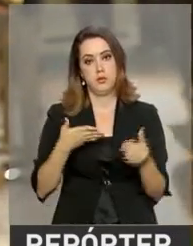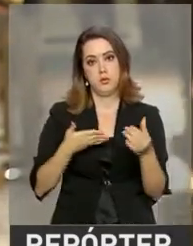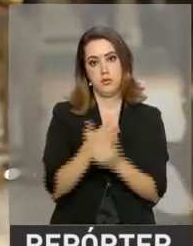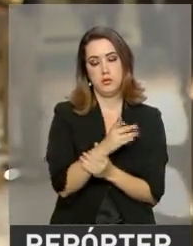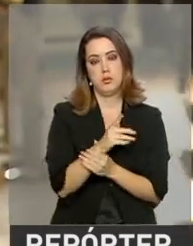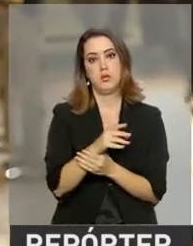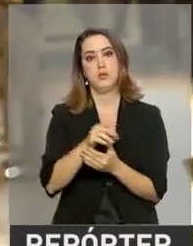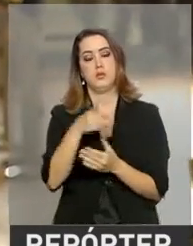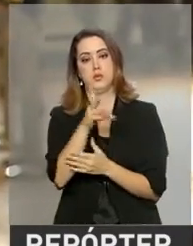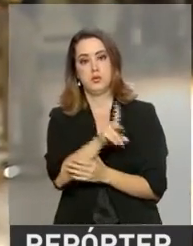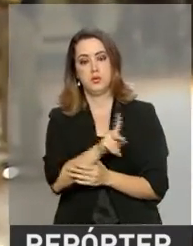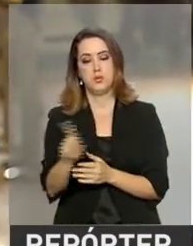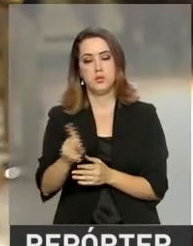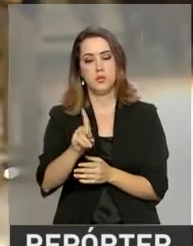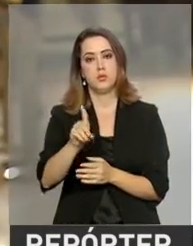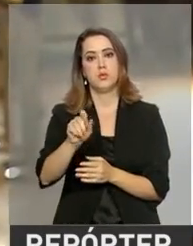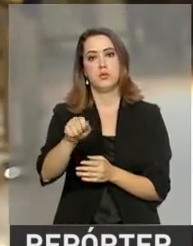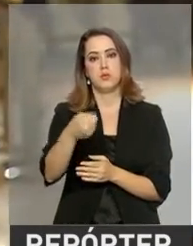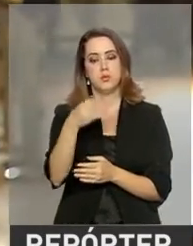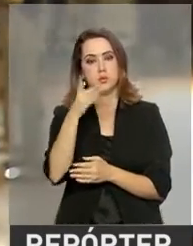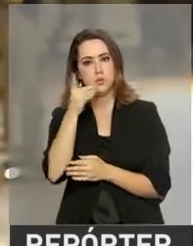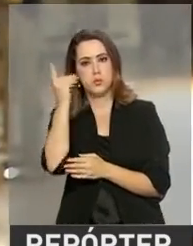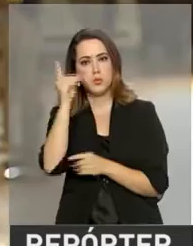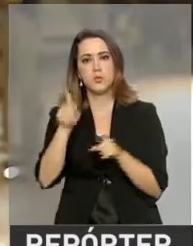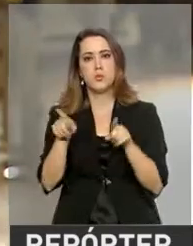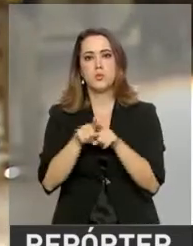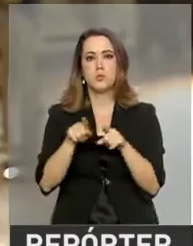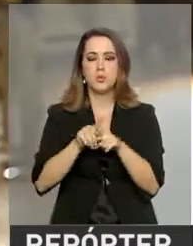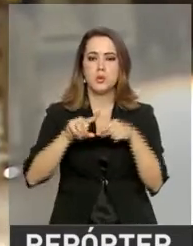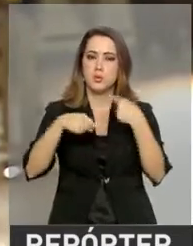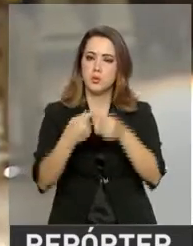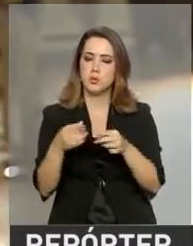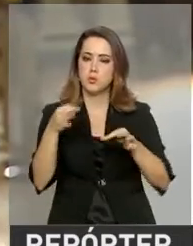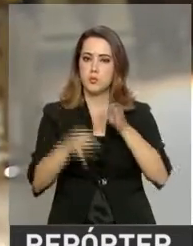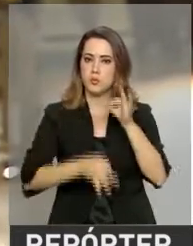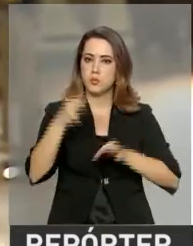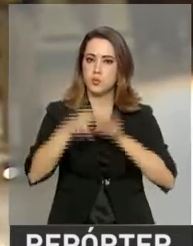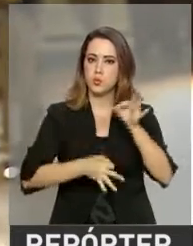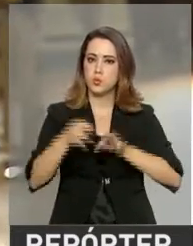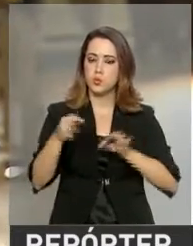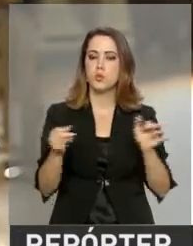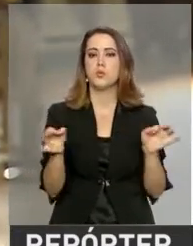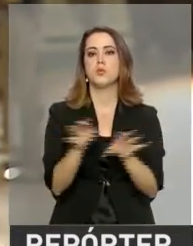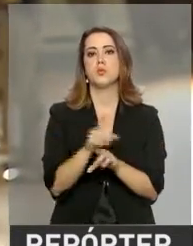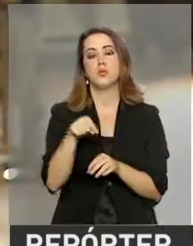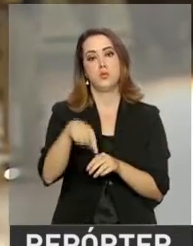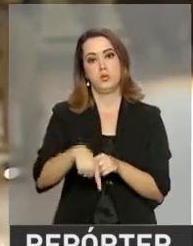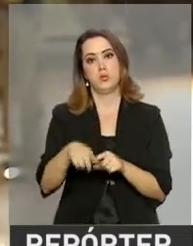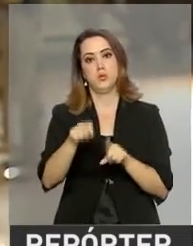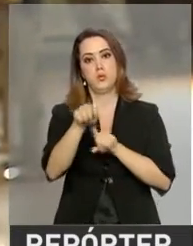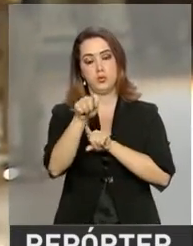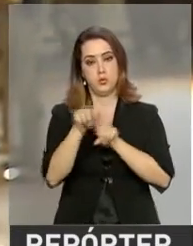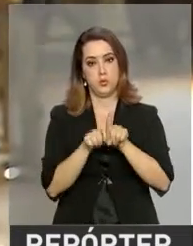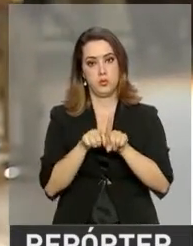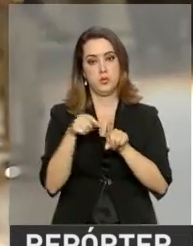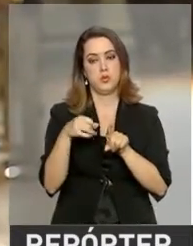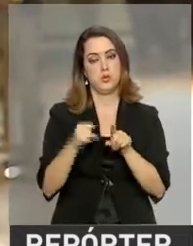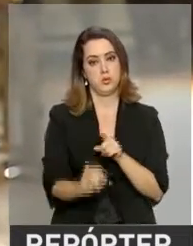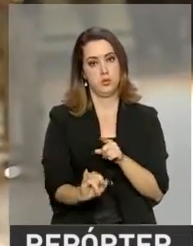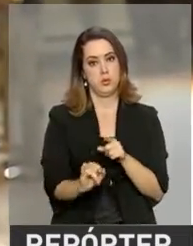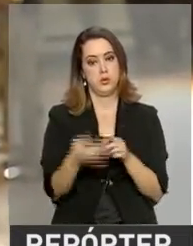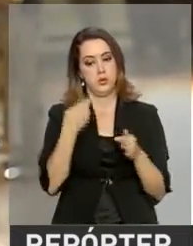afastada dilma rousseff segue para julgamento final o que deve ocorrer no fim deste mês caso o parecer seja